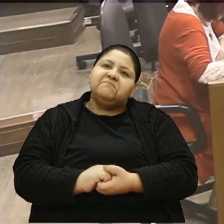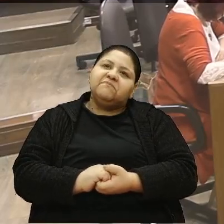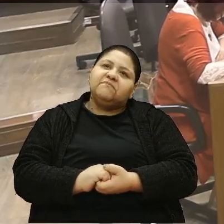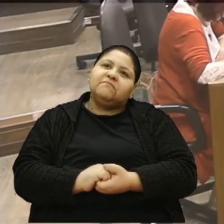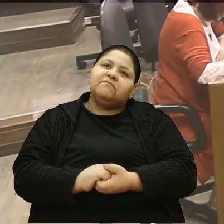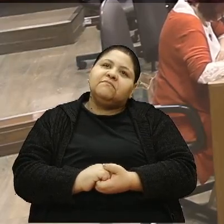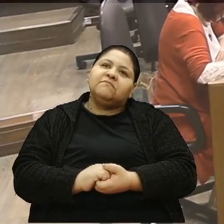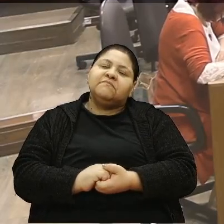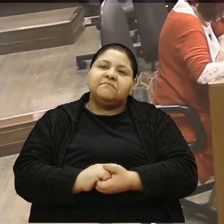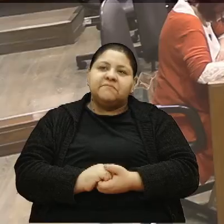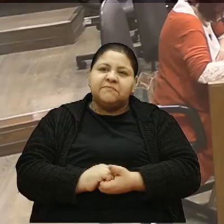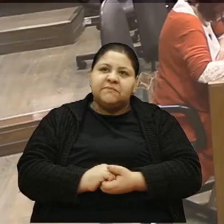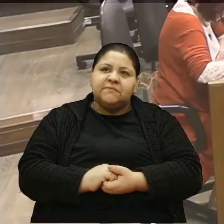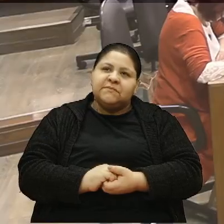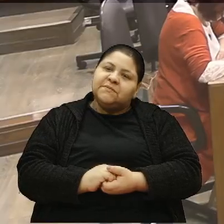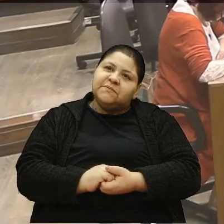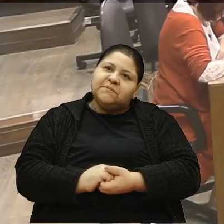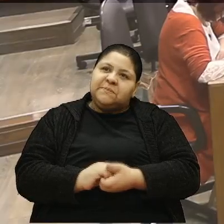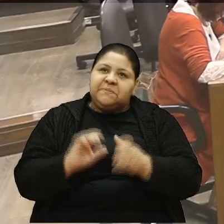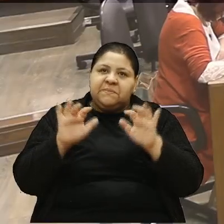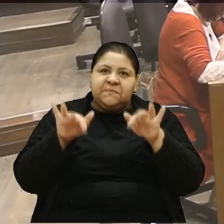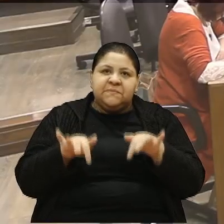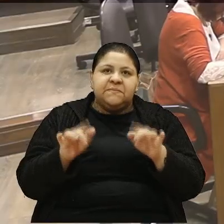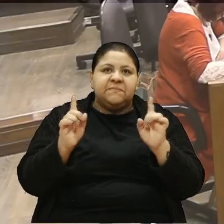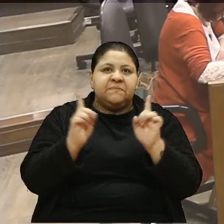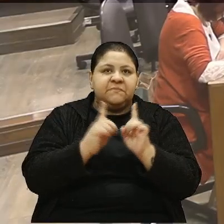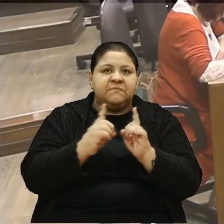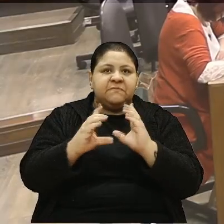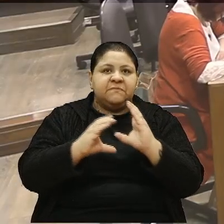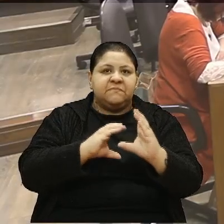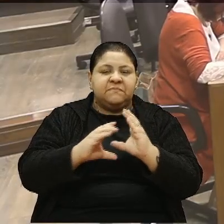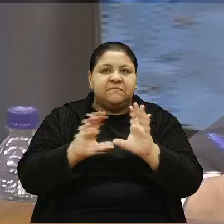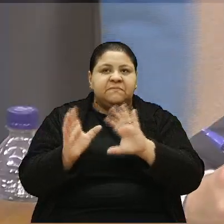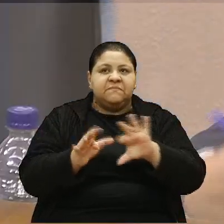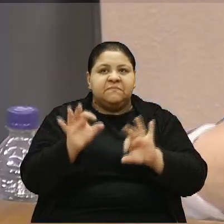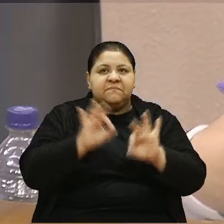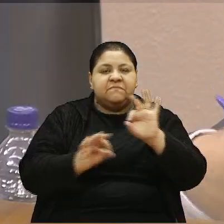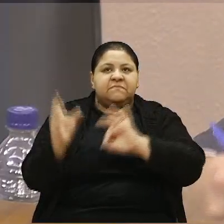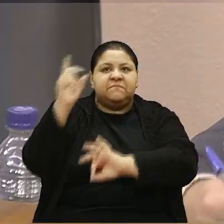Rodrigues. Encerrado as pequenas comunicações. Passemos à ordem do dia.